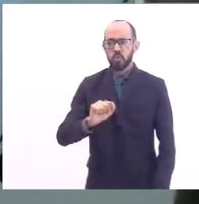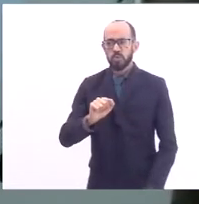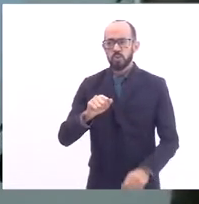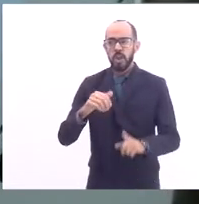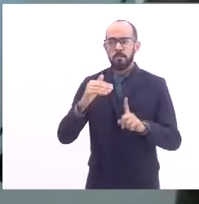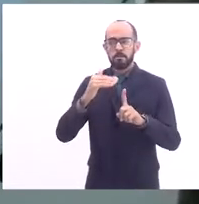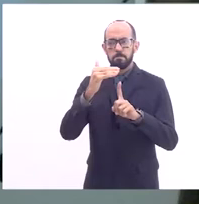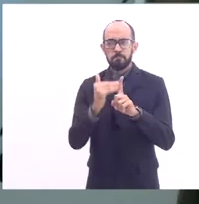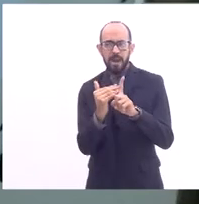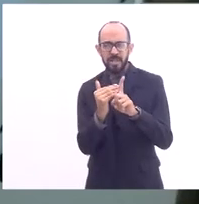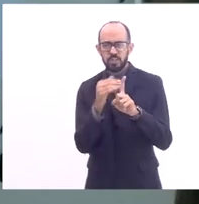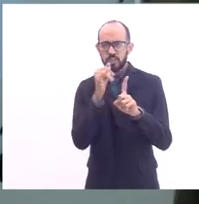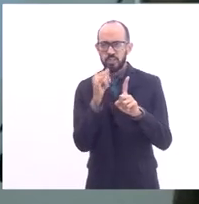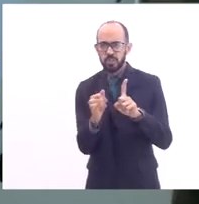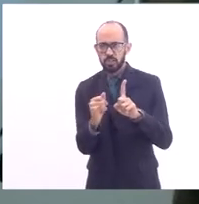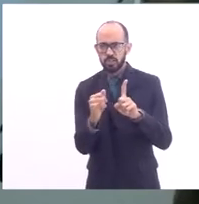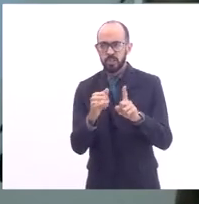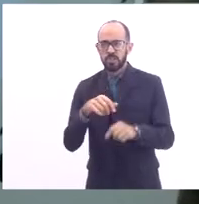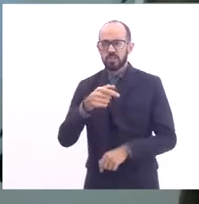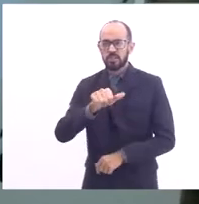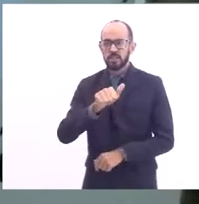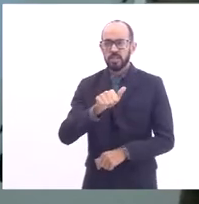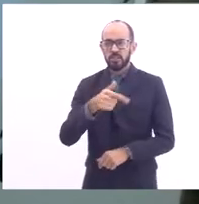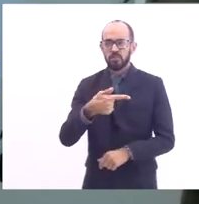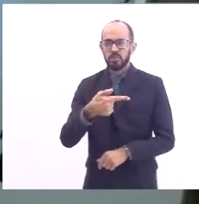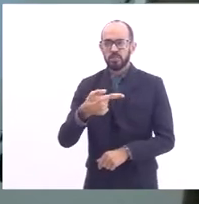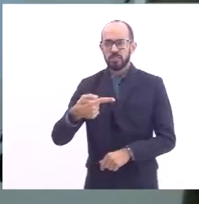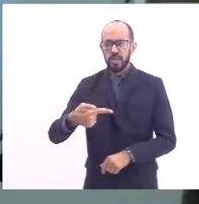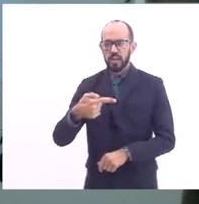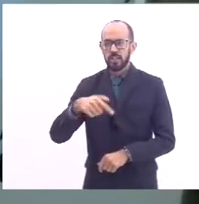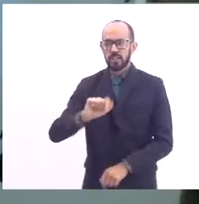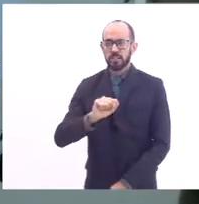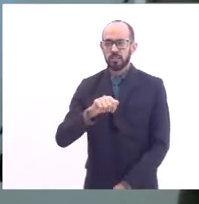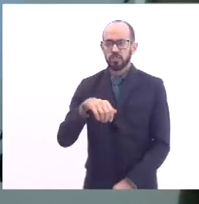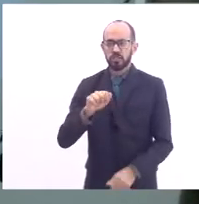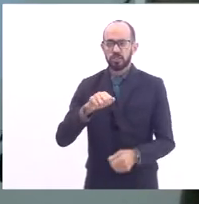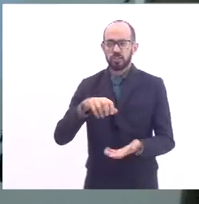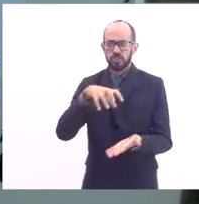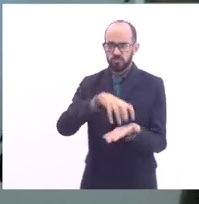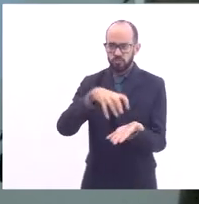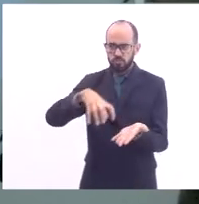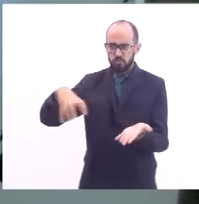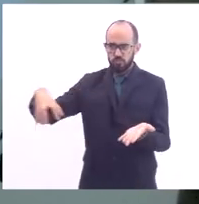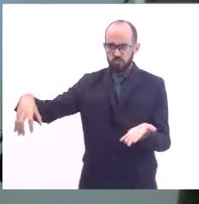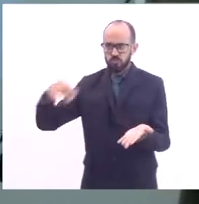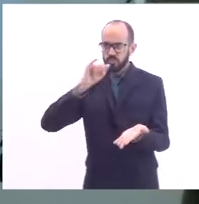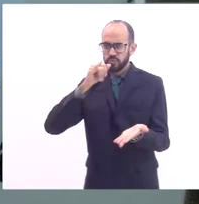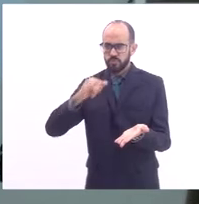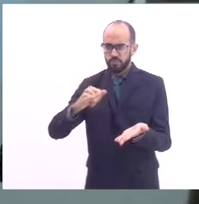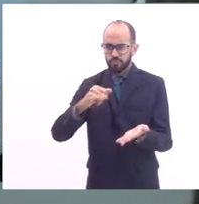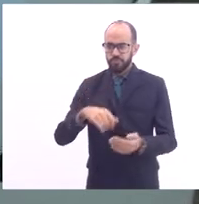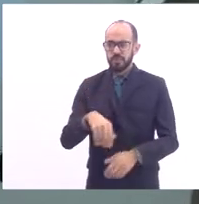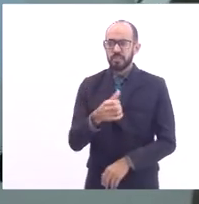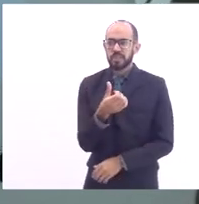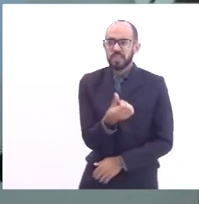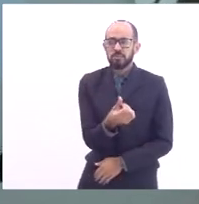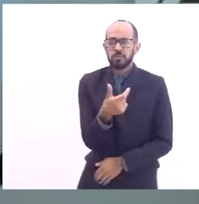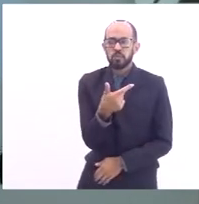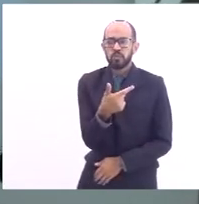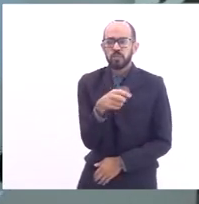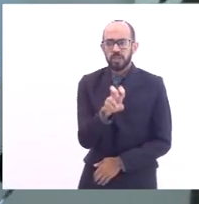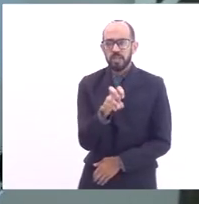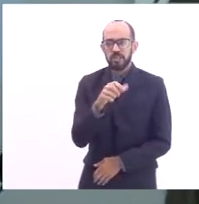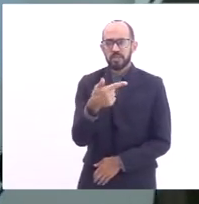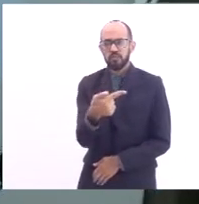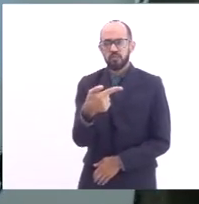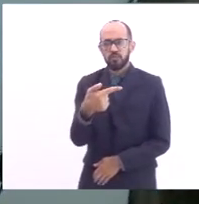649 alimentadores, aproximadamente 6.000 MVA de potência instaladas e 6.527 pontos de